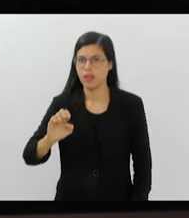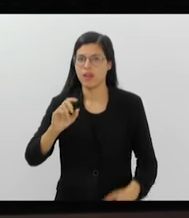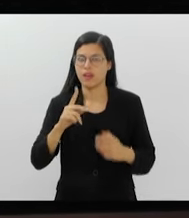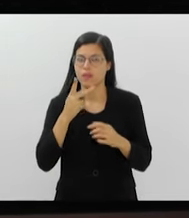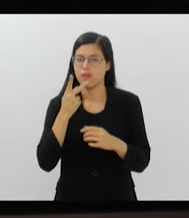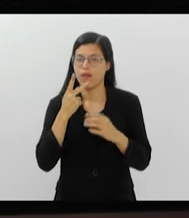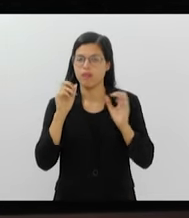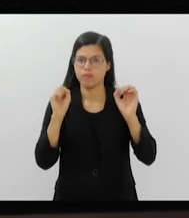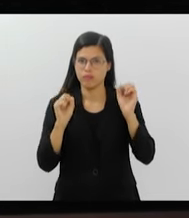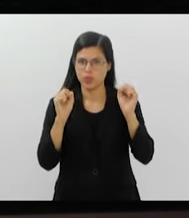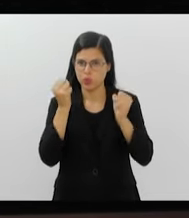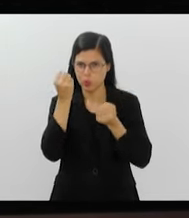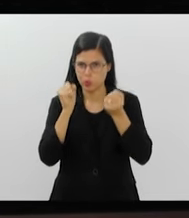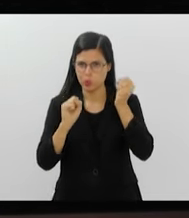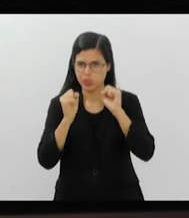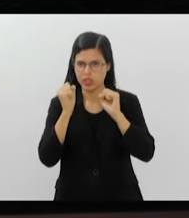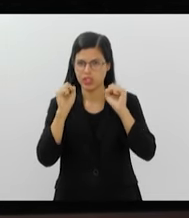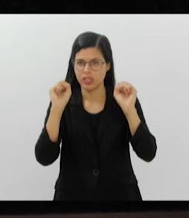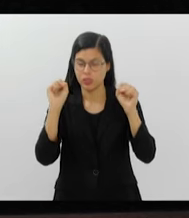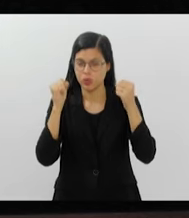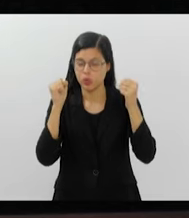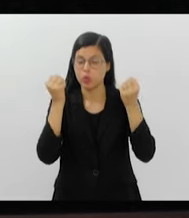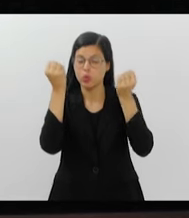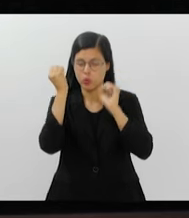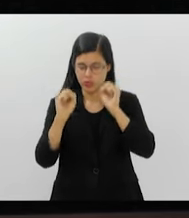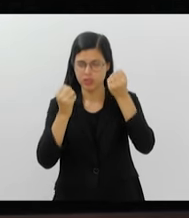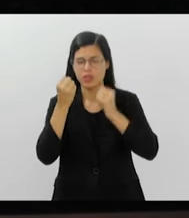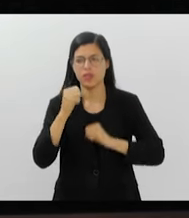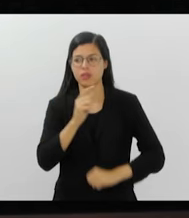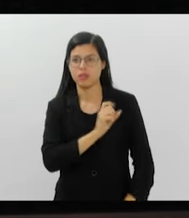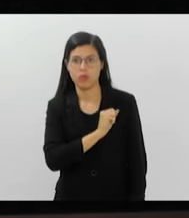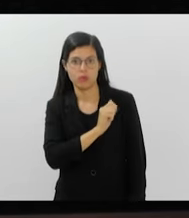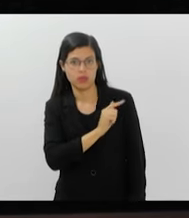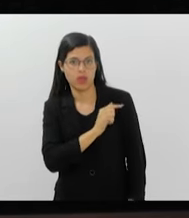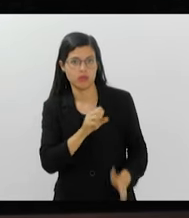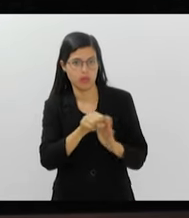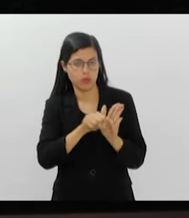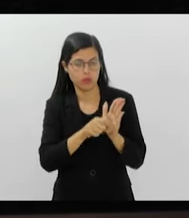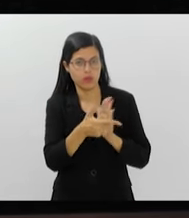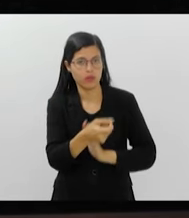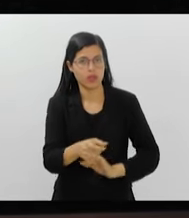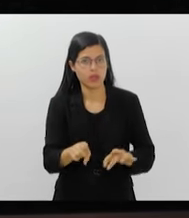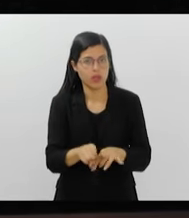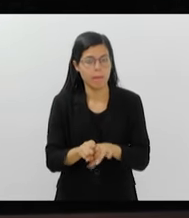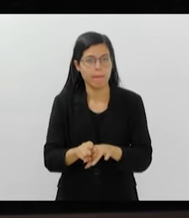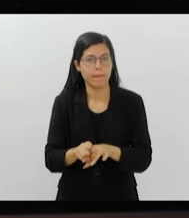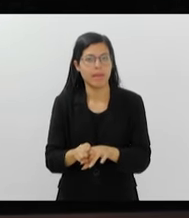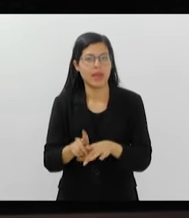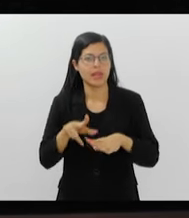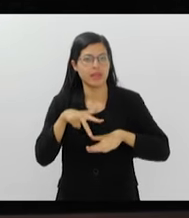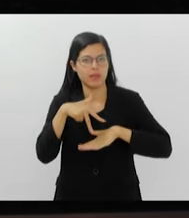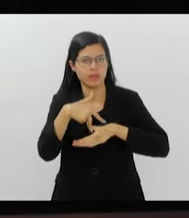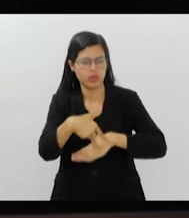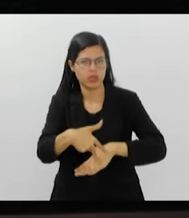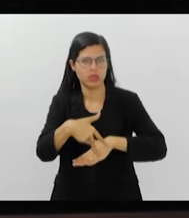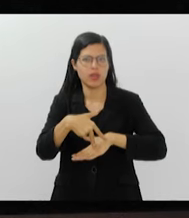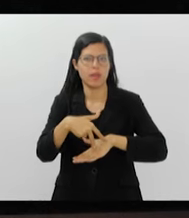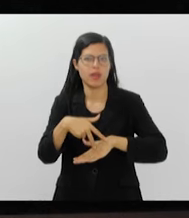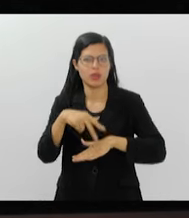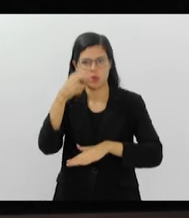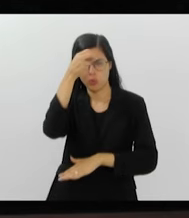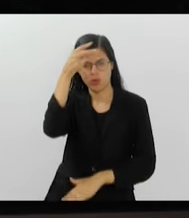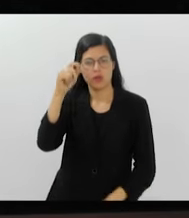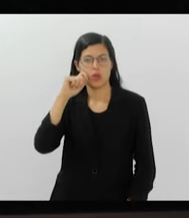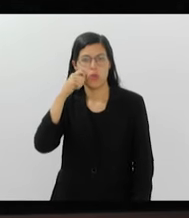gonçalense no século XX, falar também da denúncia da Prefeitura do Eduardo Paes em relação à mudança da carga horária